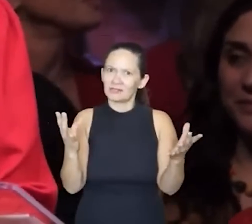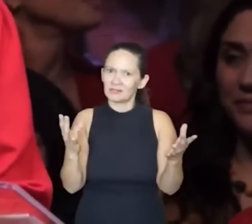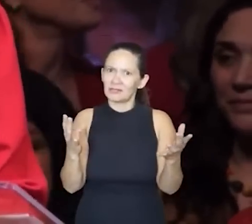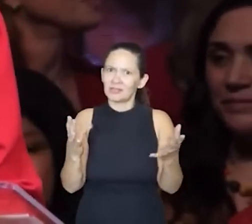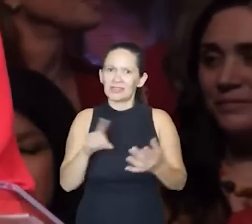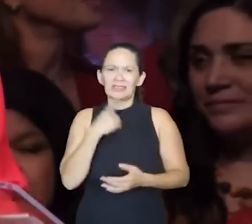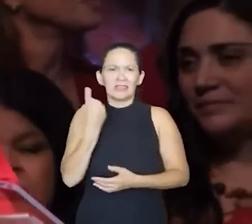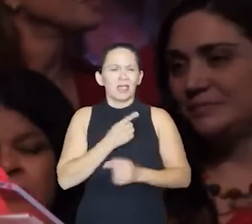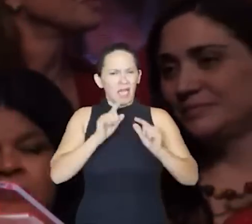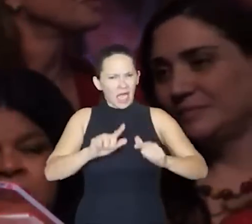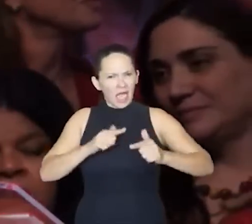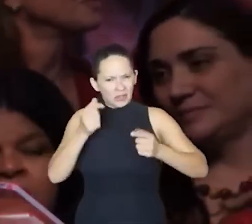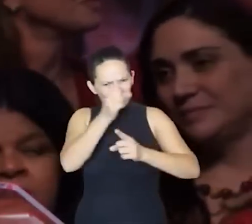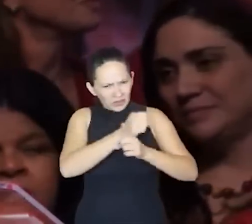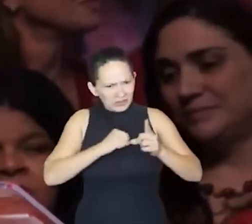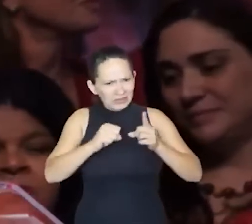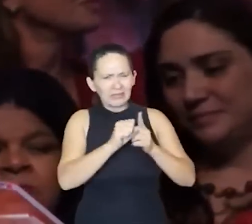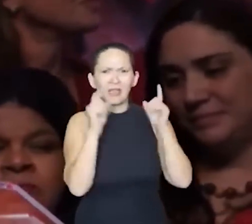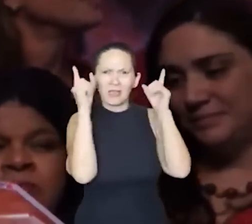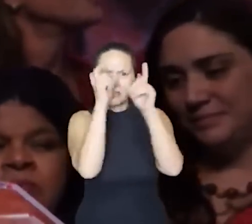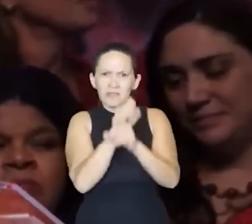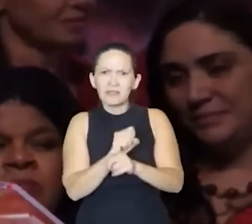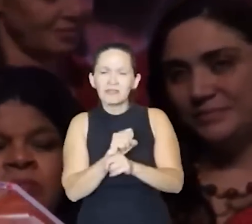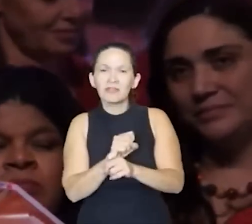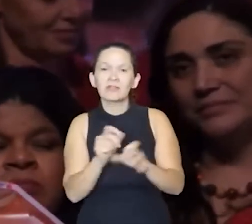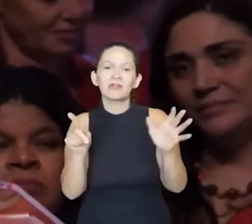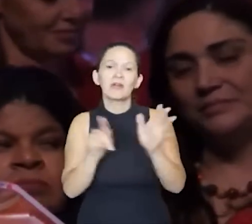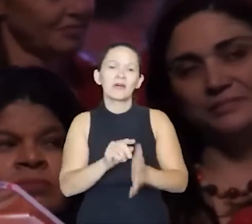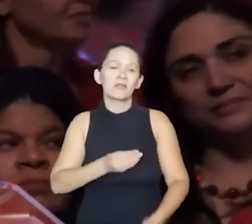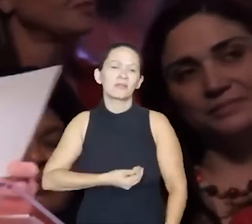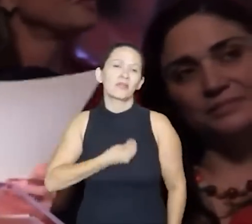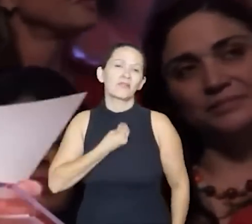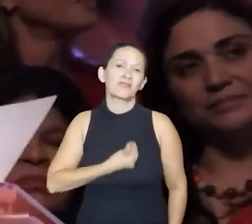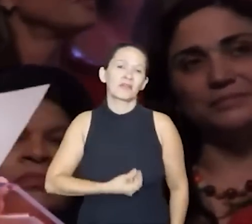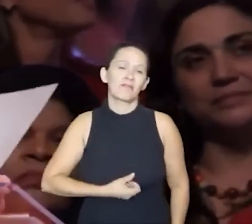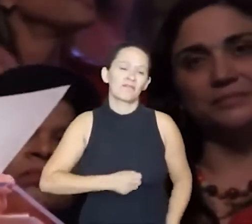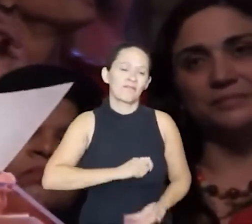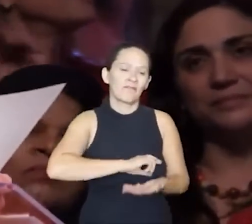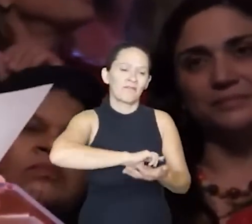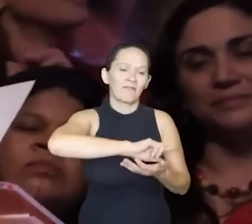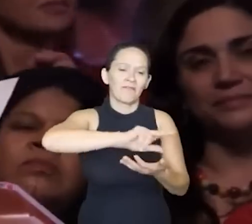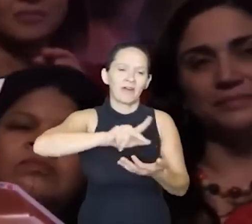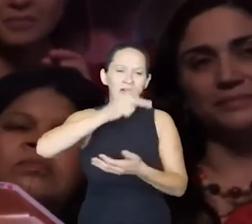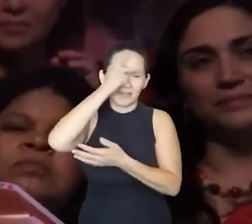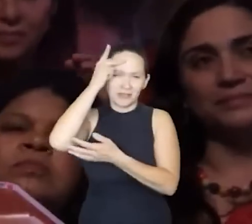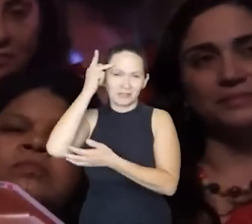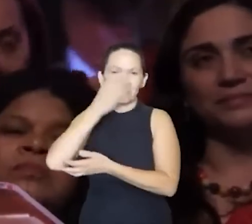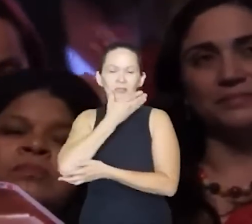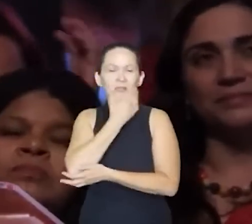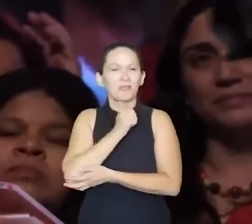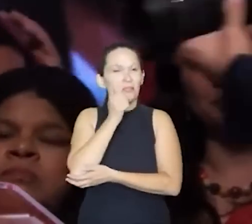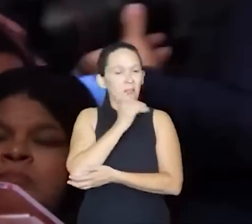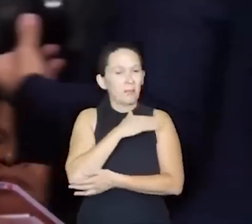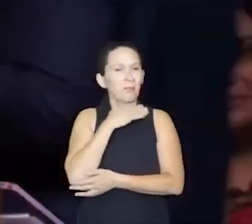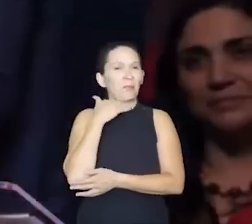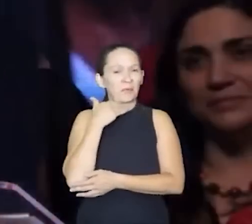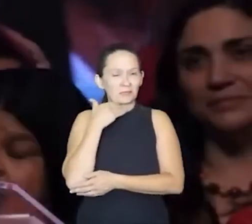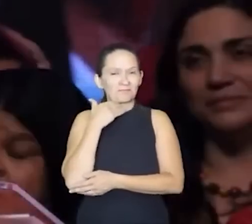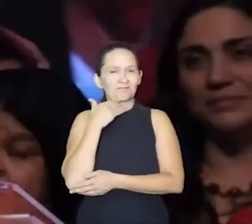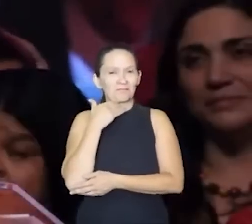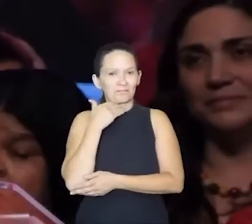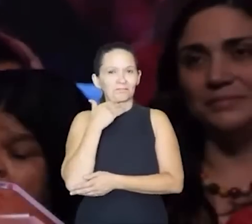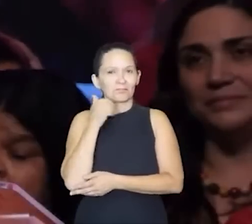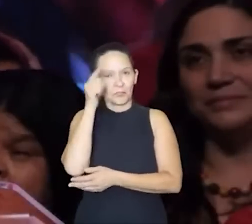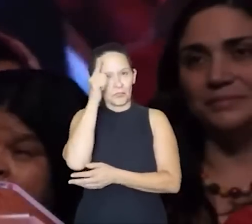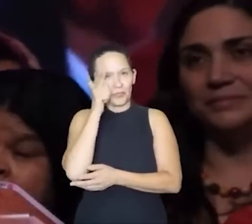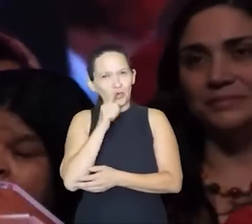da sociedade e a própria vida de incontáveis brasileiras e brasileiros. Foi para superar essa